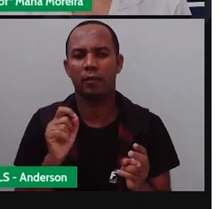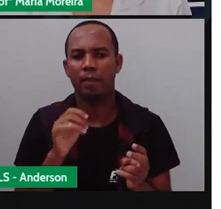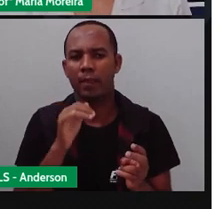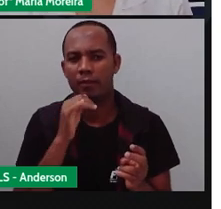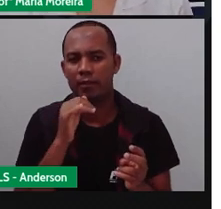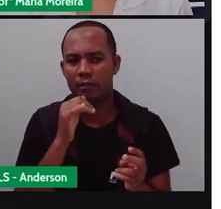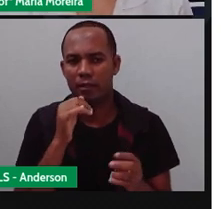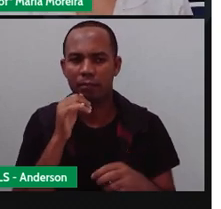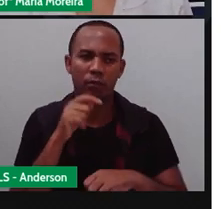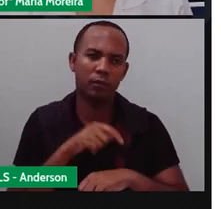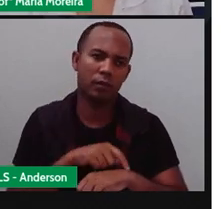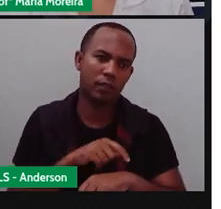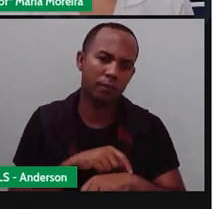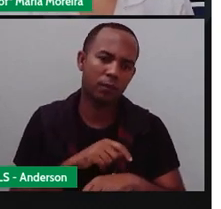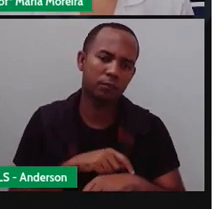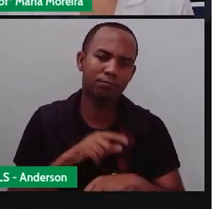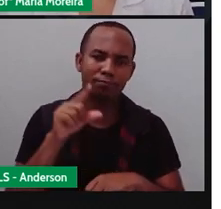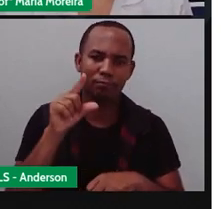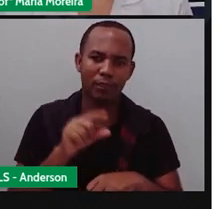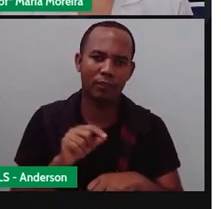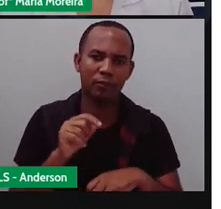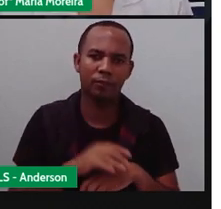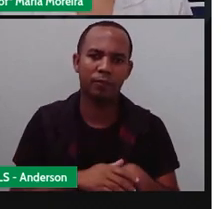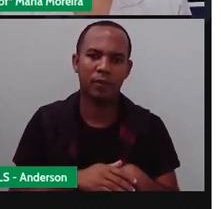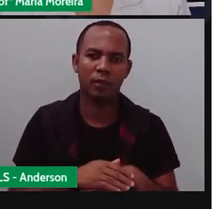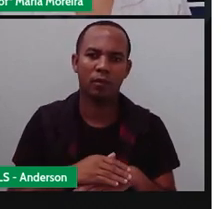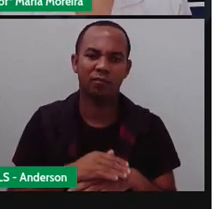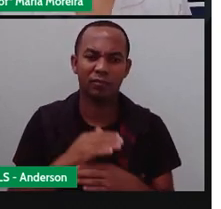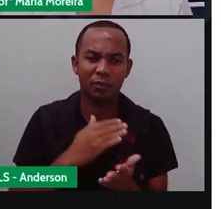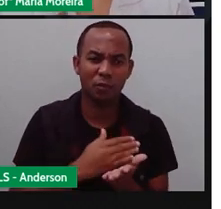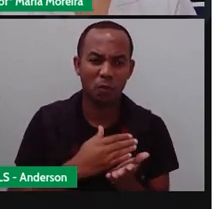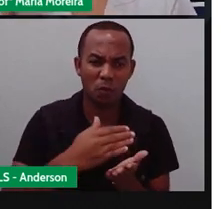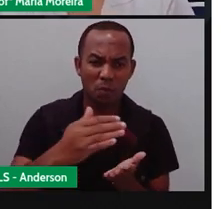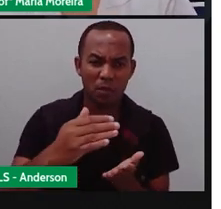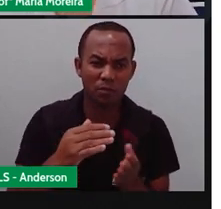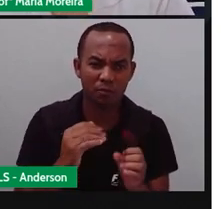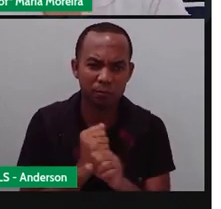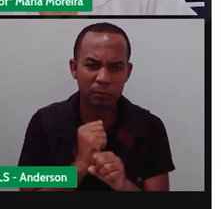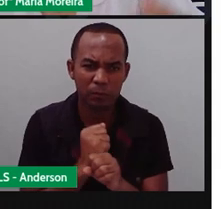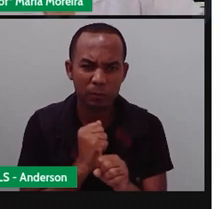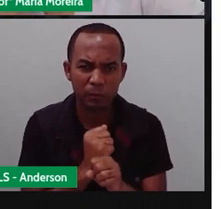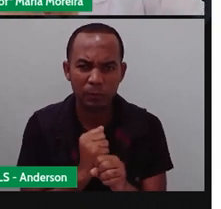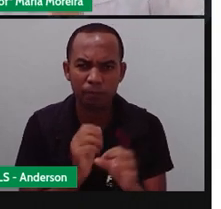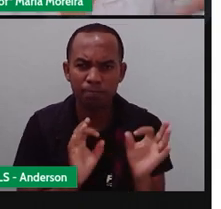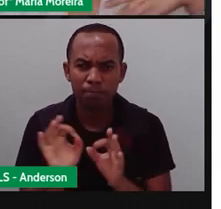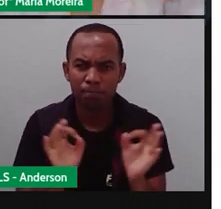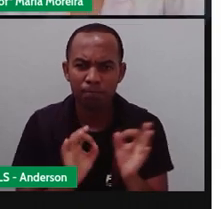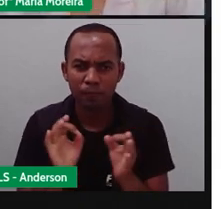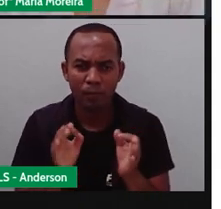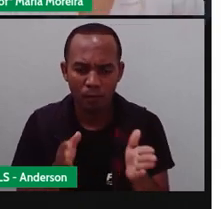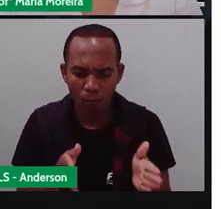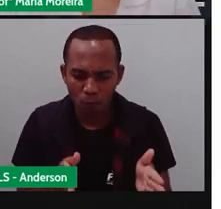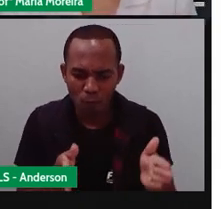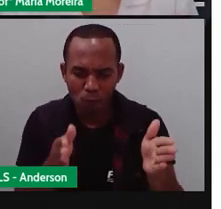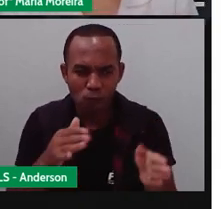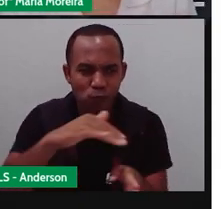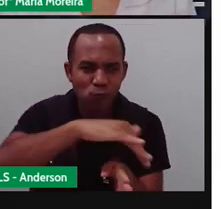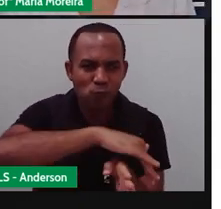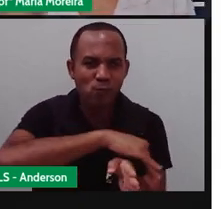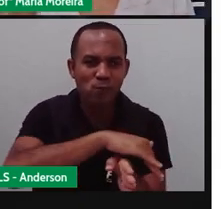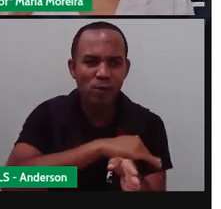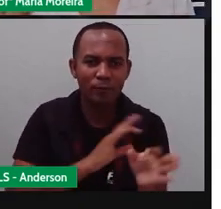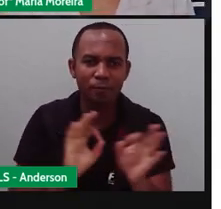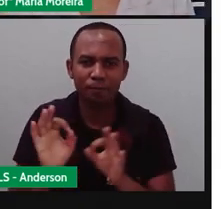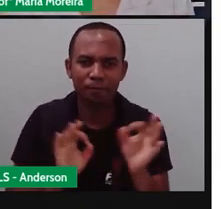diminuir o tempo é e aí começaram a se construir essas estradas para diminuir o tempo né de chegada em determinados